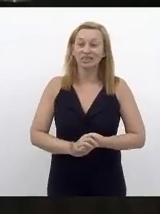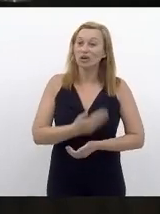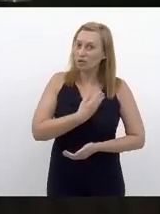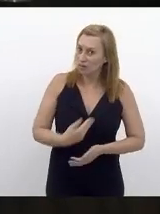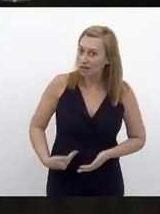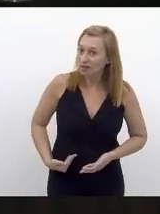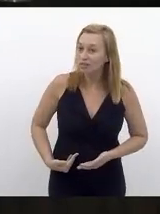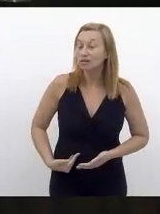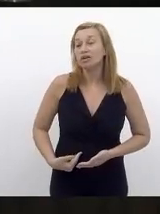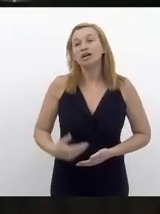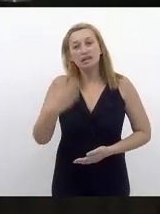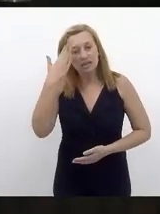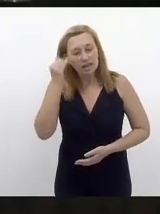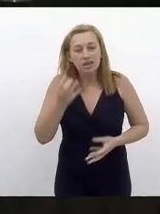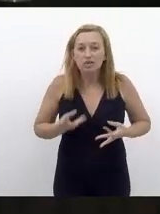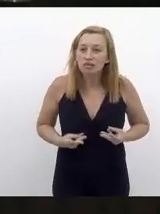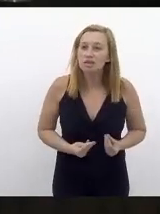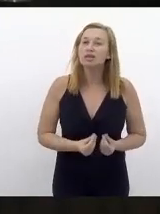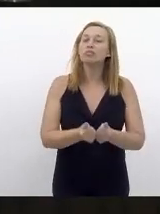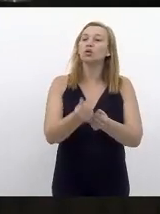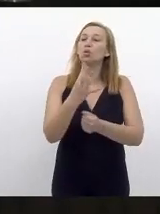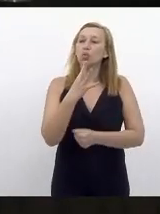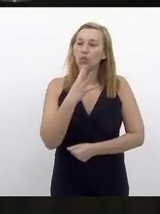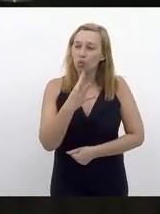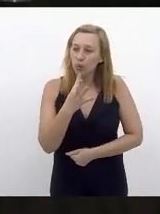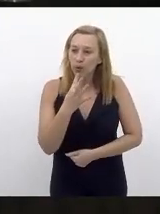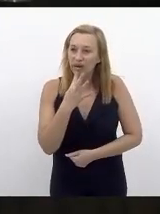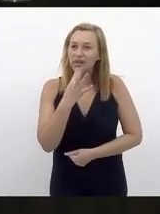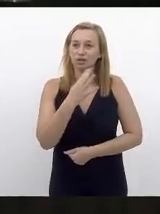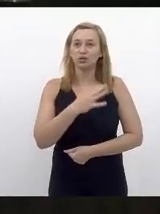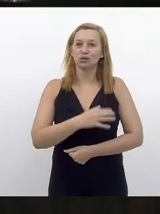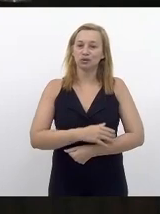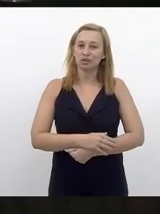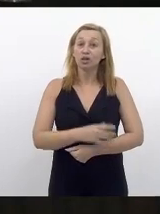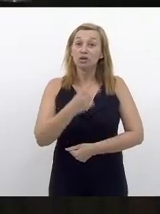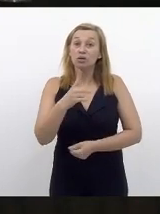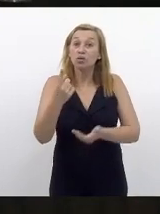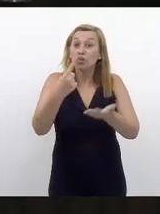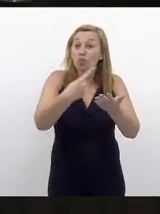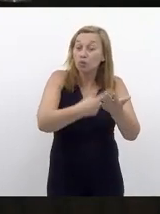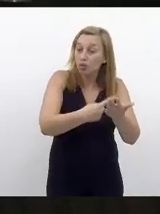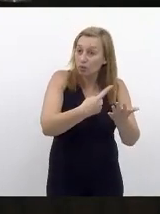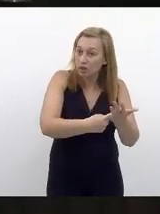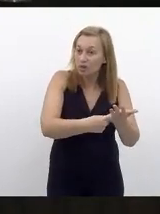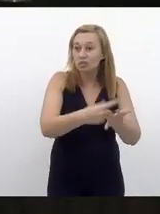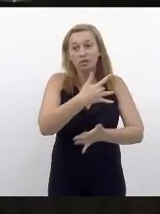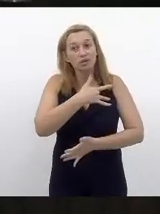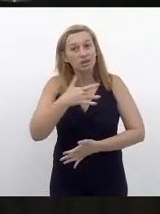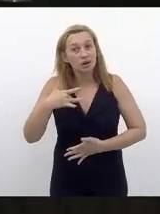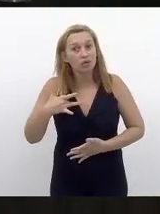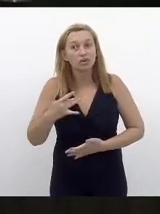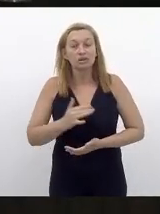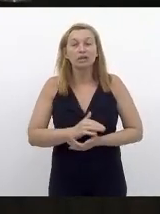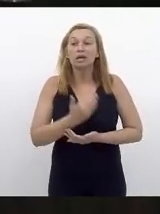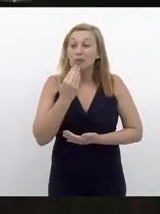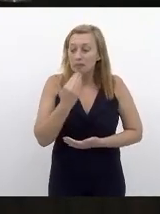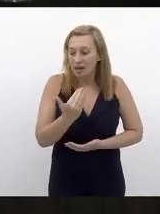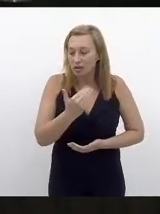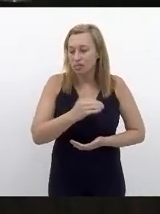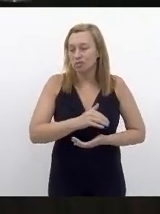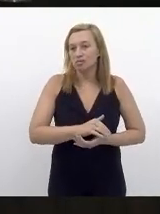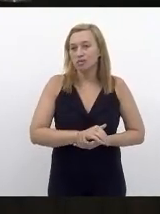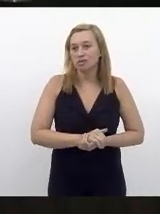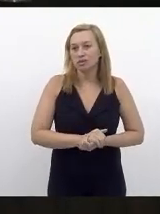Governador, sei da sua sensibilidade, conheço o compromisso de Vossa Excelência com a saúde e peço